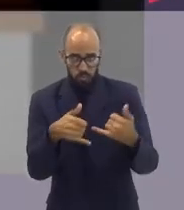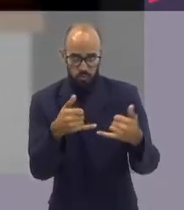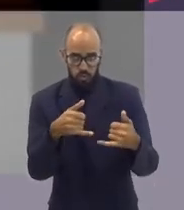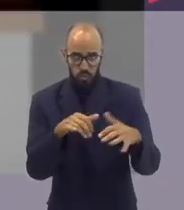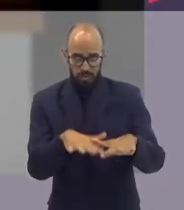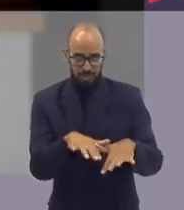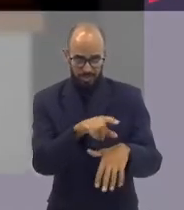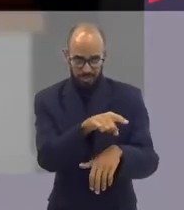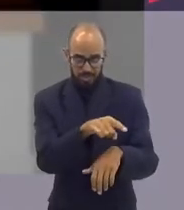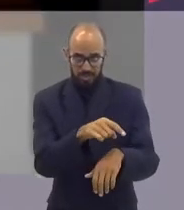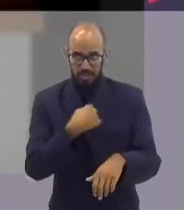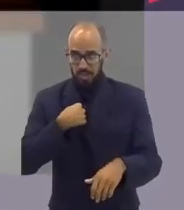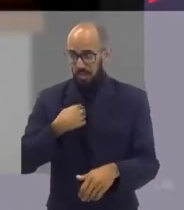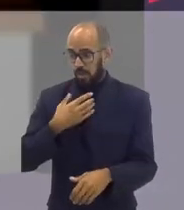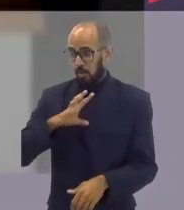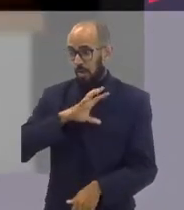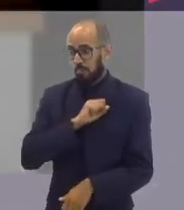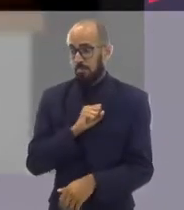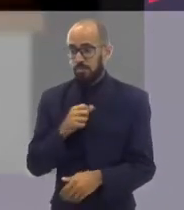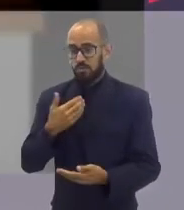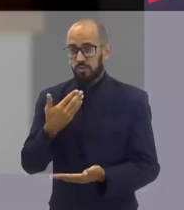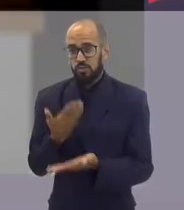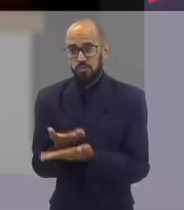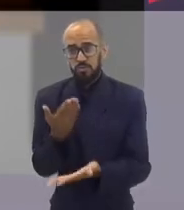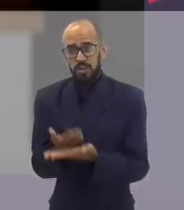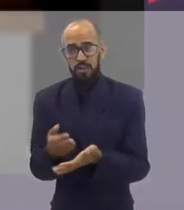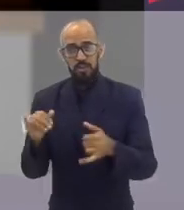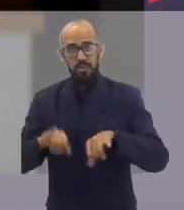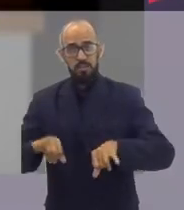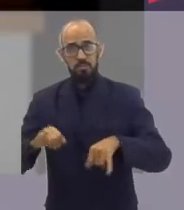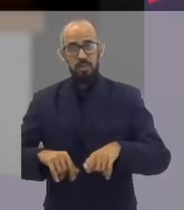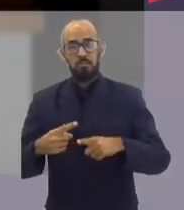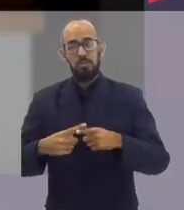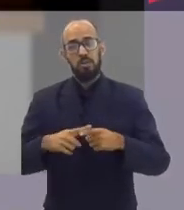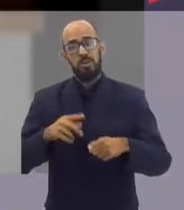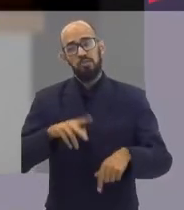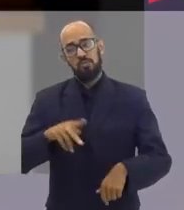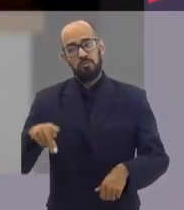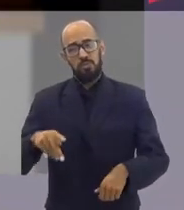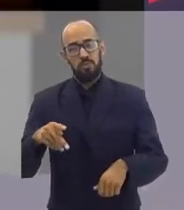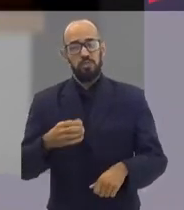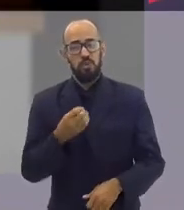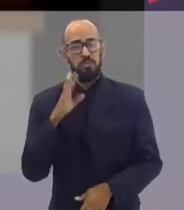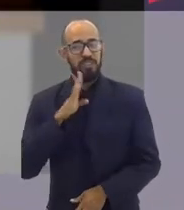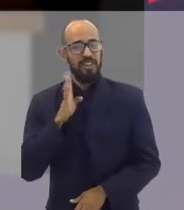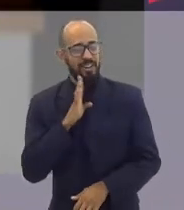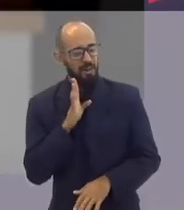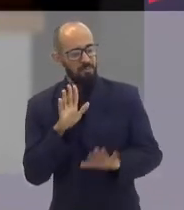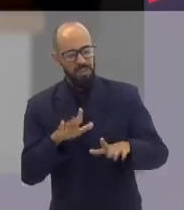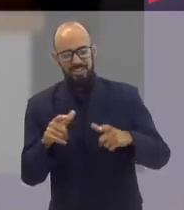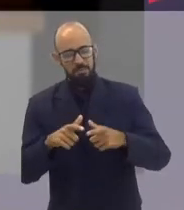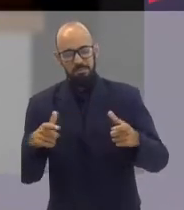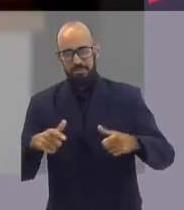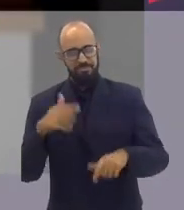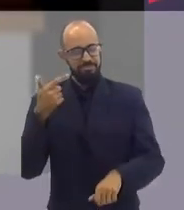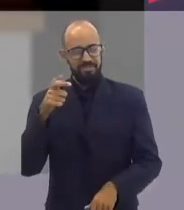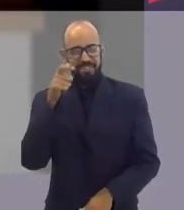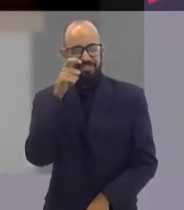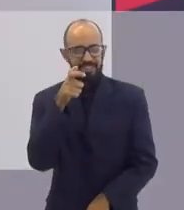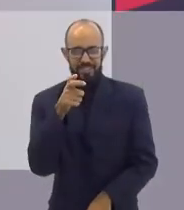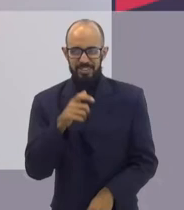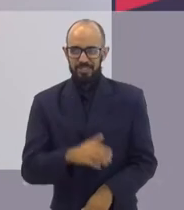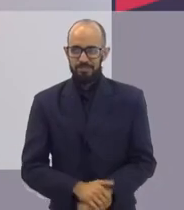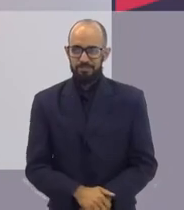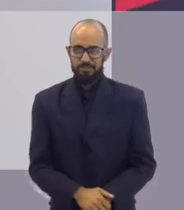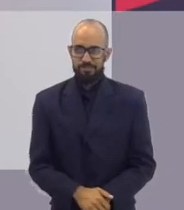desses? Eu gostava muito de estudar química na minha época, eu tive um professor muito legal, mas eu acho que, em geral, o pessoal não é muito chegado,